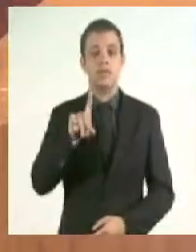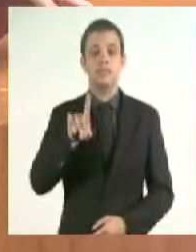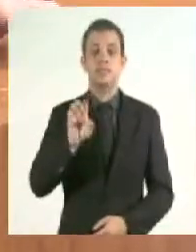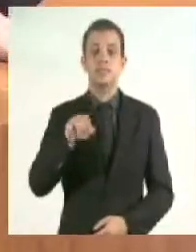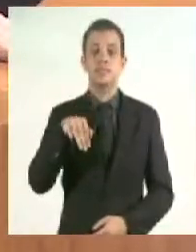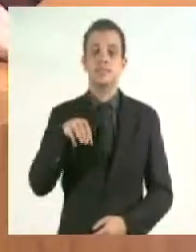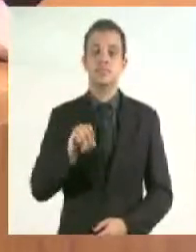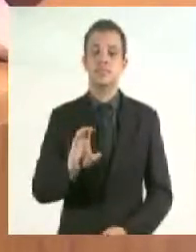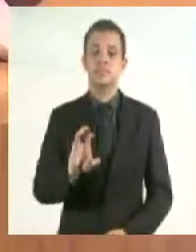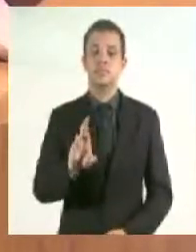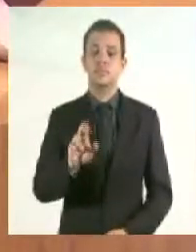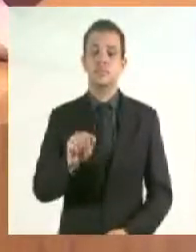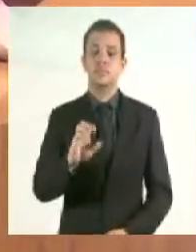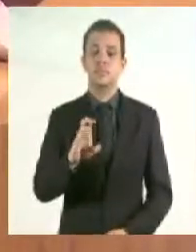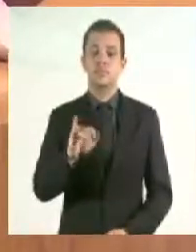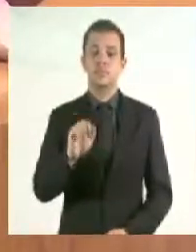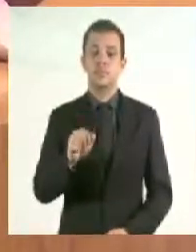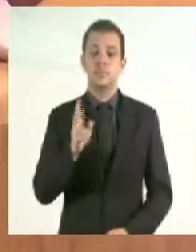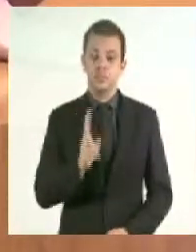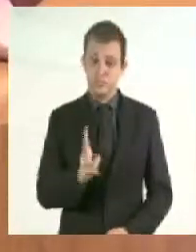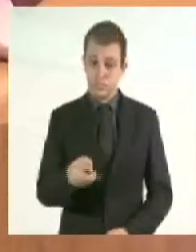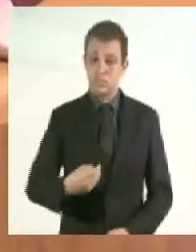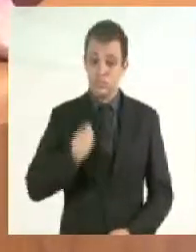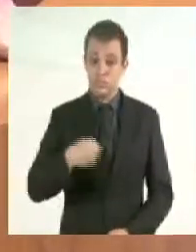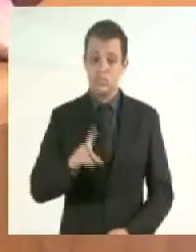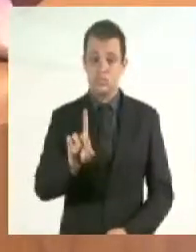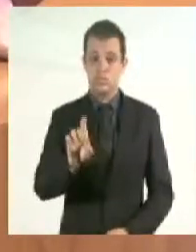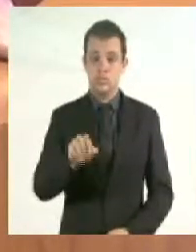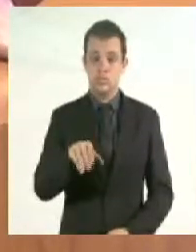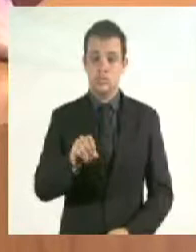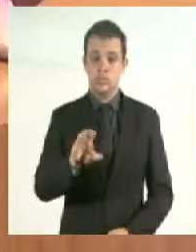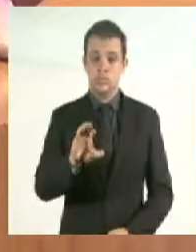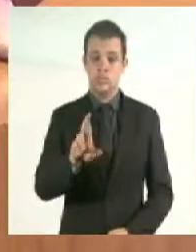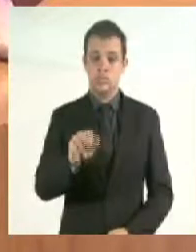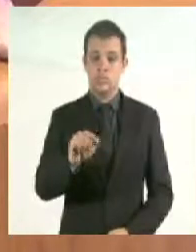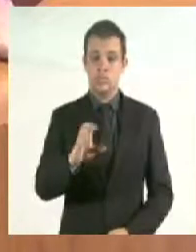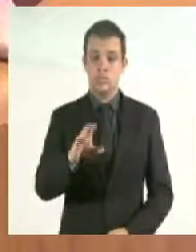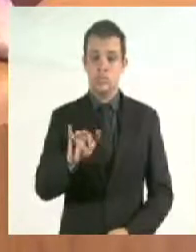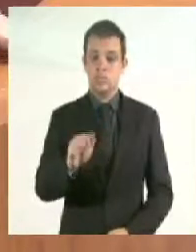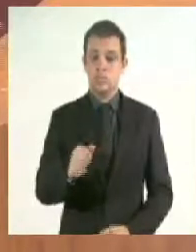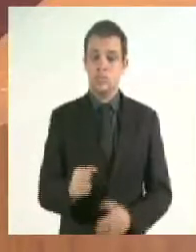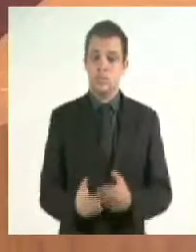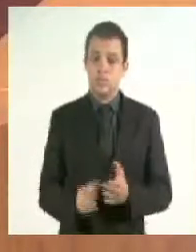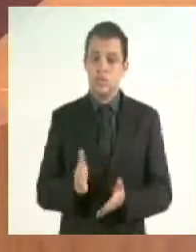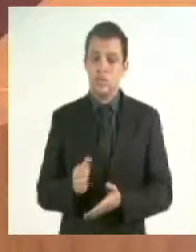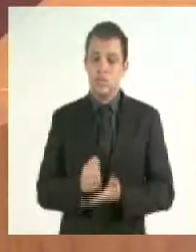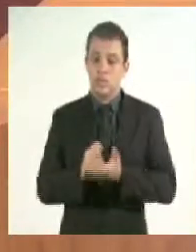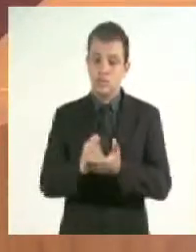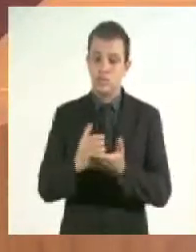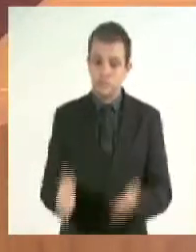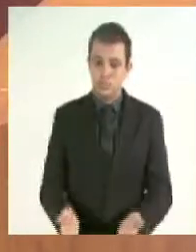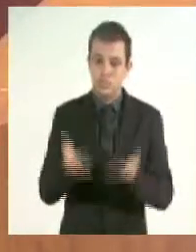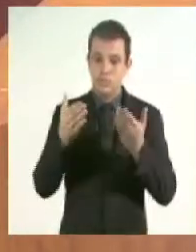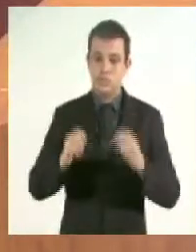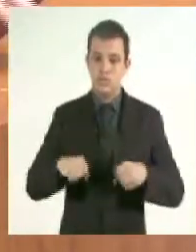numa democracia e vamos fortalecer ainda mais essa democracia. Então, deputadas e